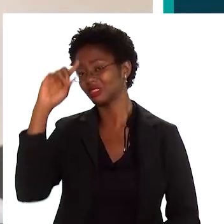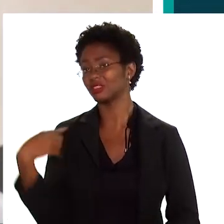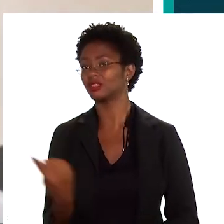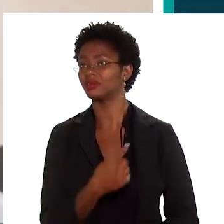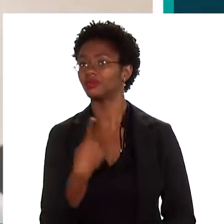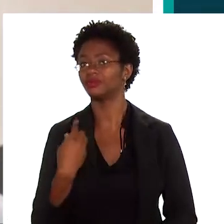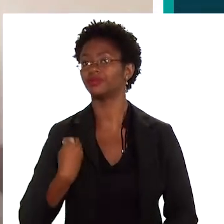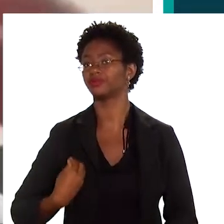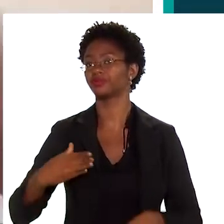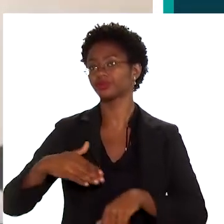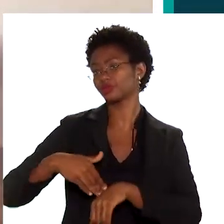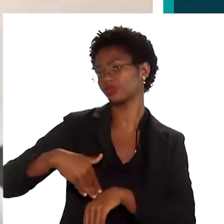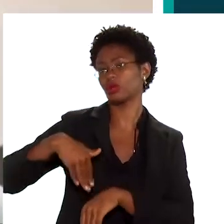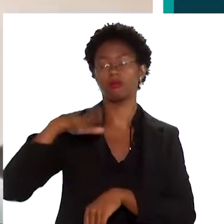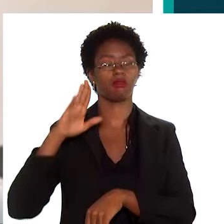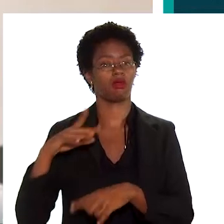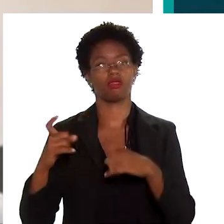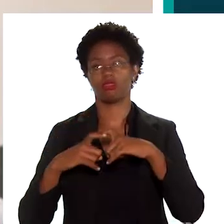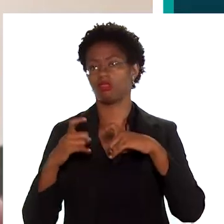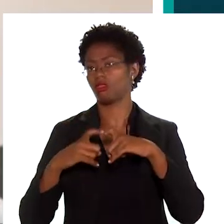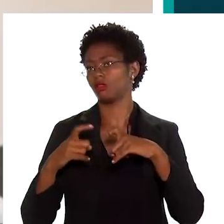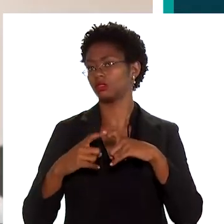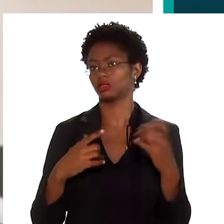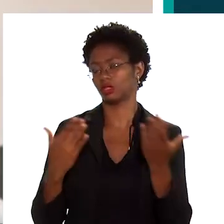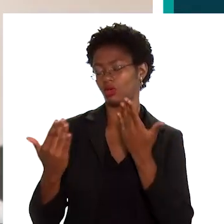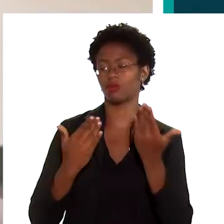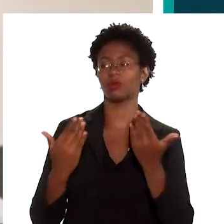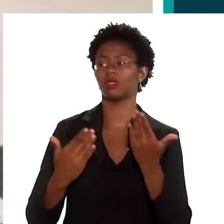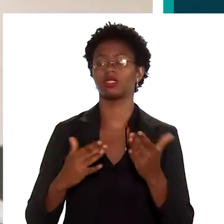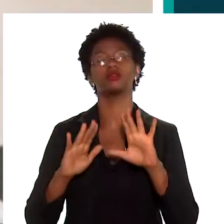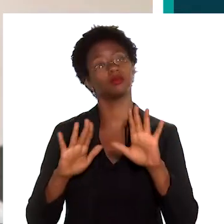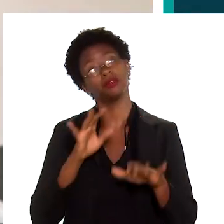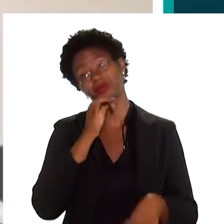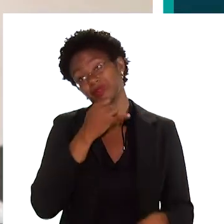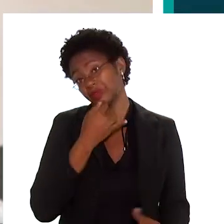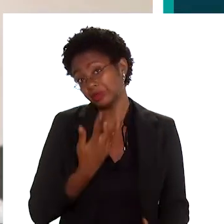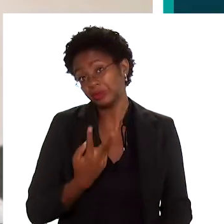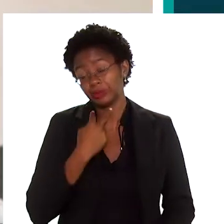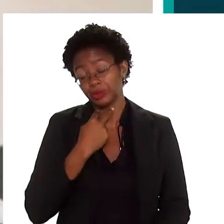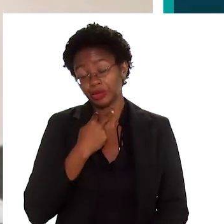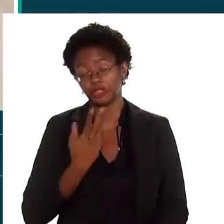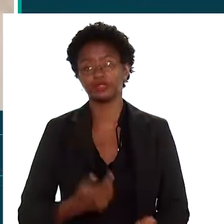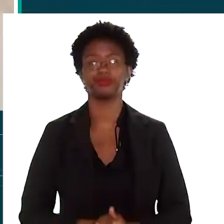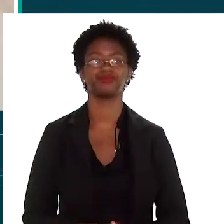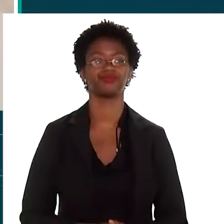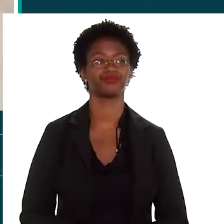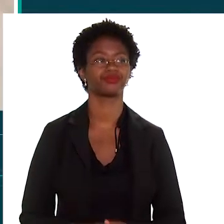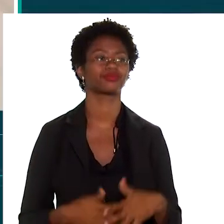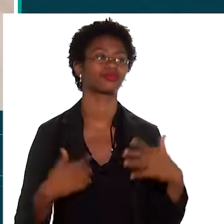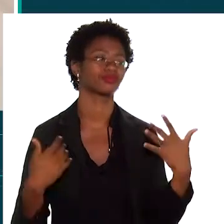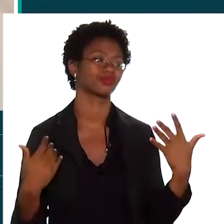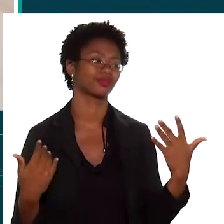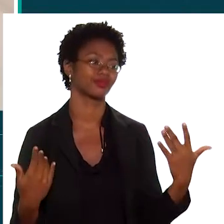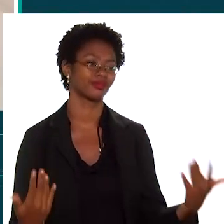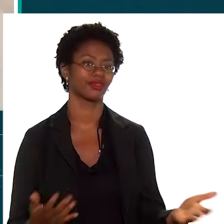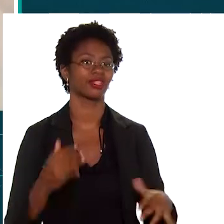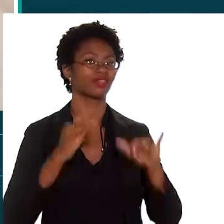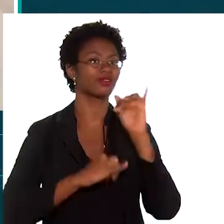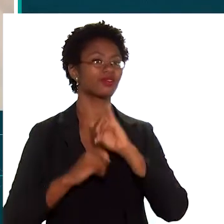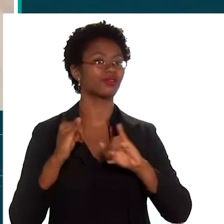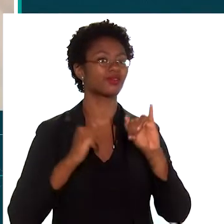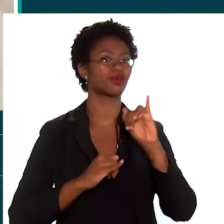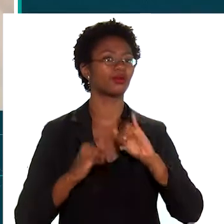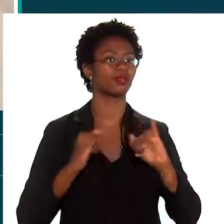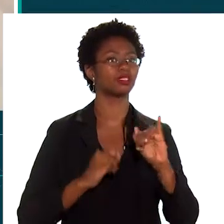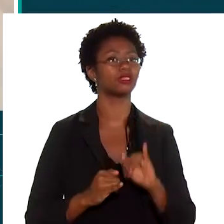dia, vive mais de uma medicina, infelizmente não deveria ser assim, né? Então, com essas informações aqui